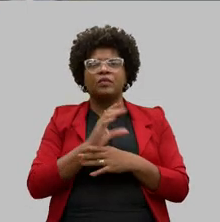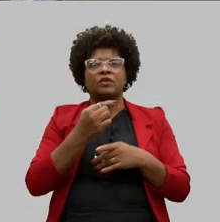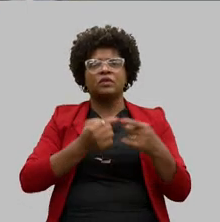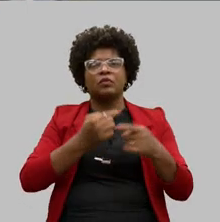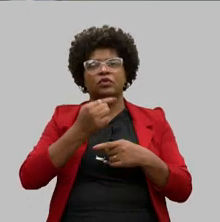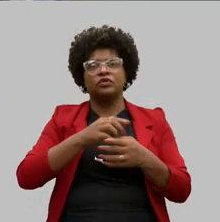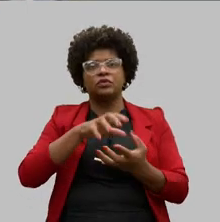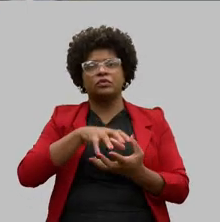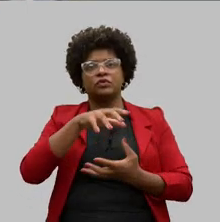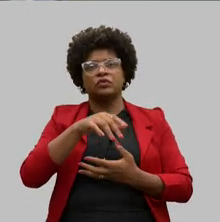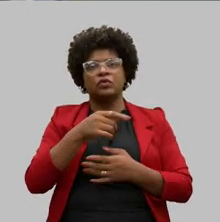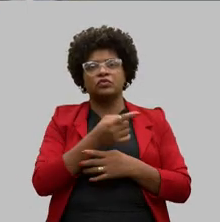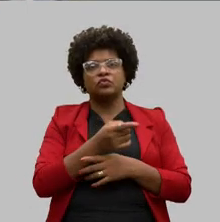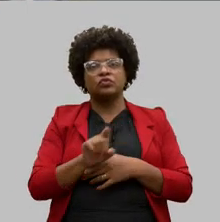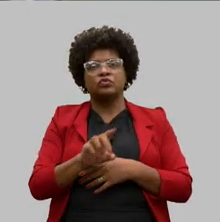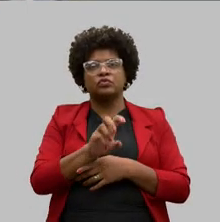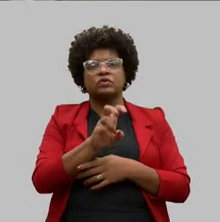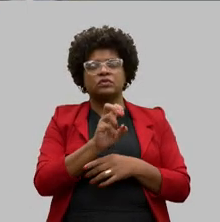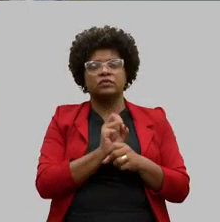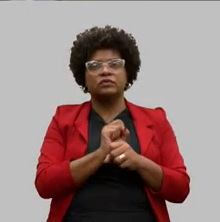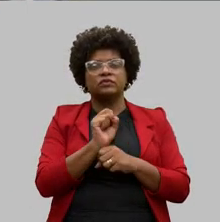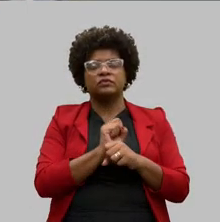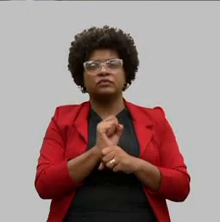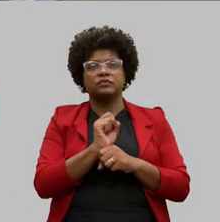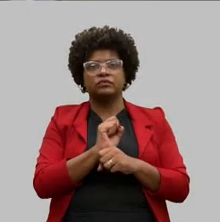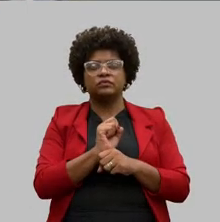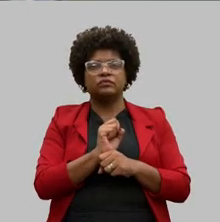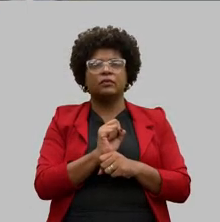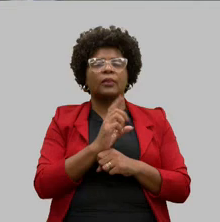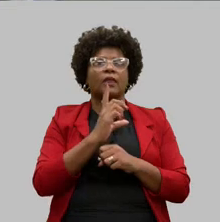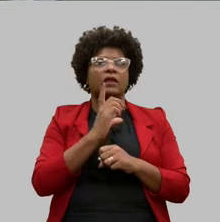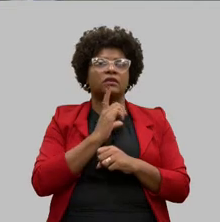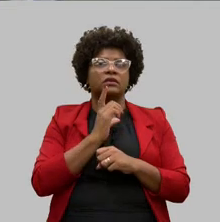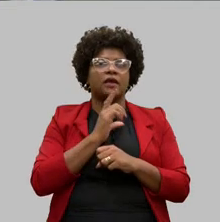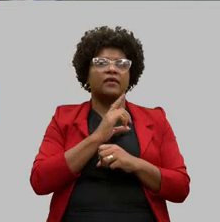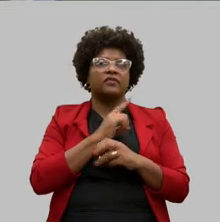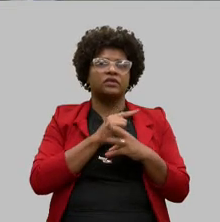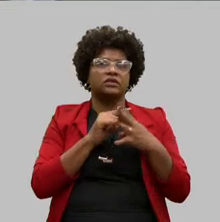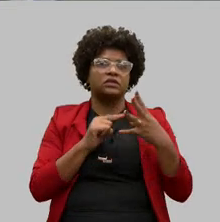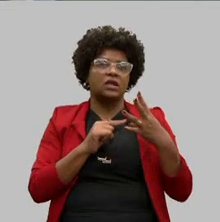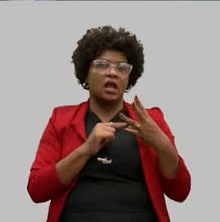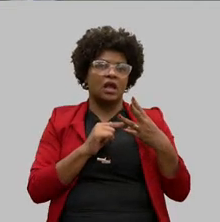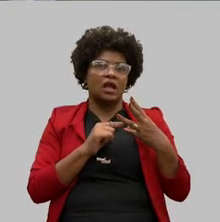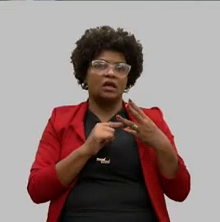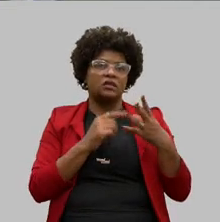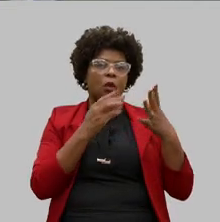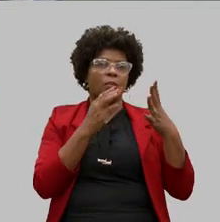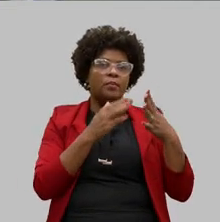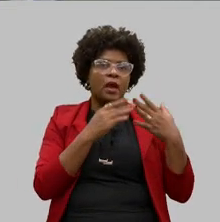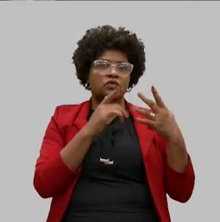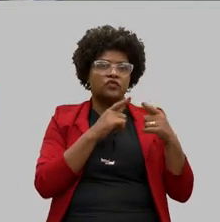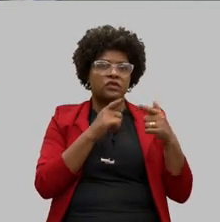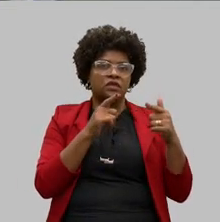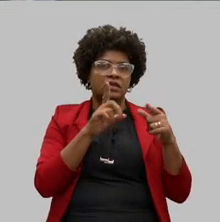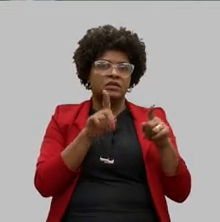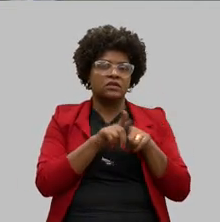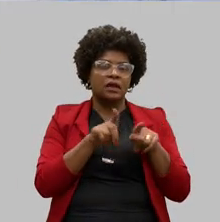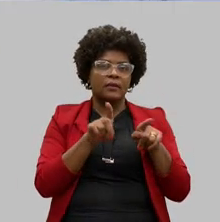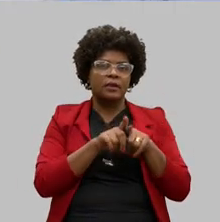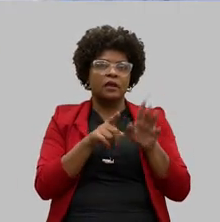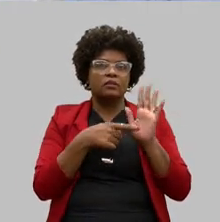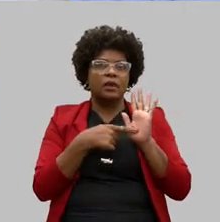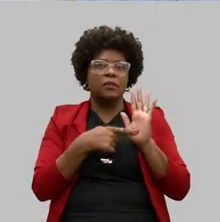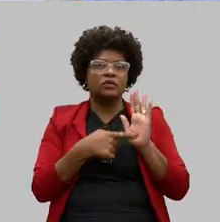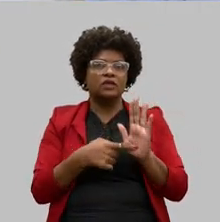2023 dado que nós ainda estamos no curso do ano e também eu peço à consultoria para acrescentar um outro requerimento